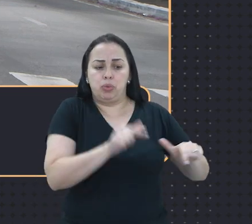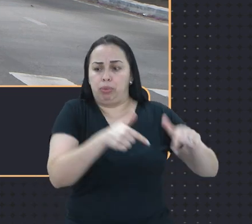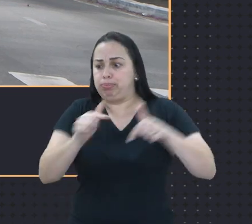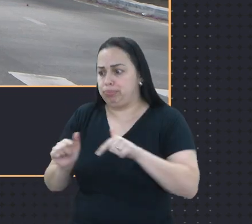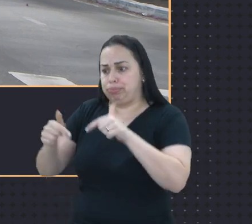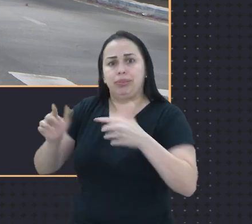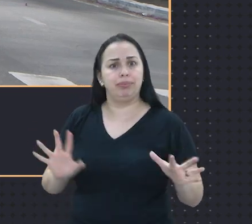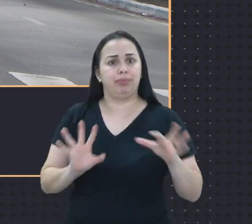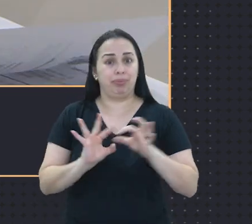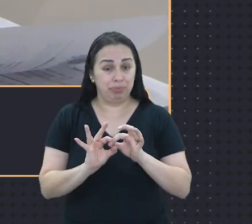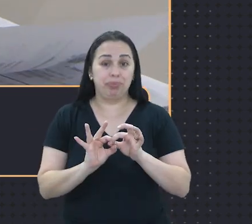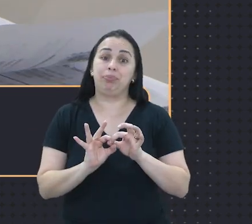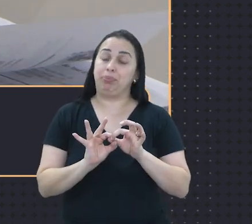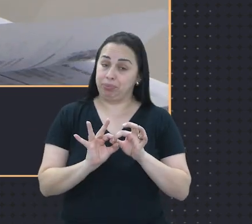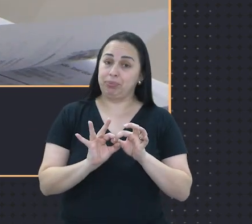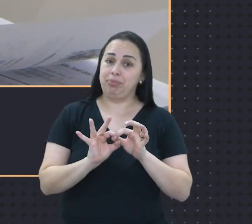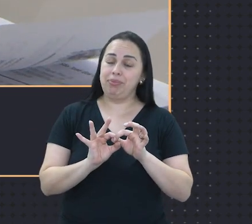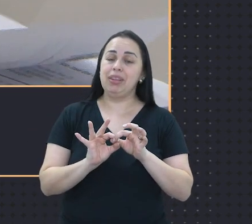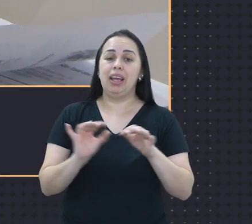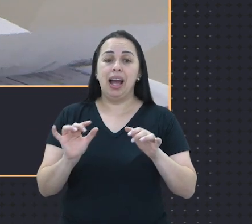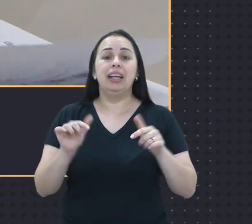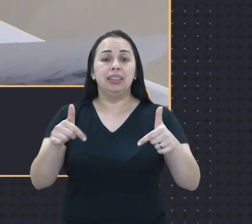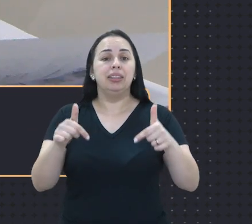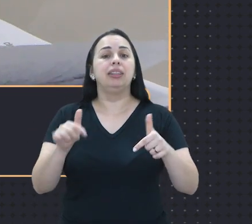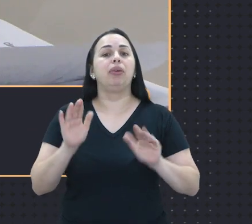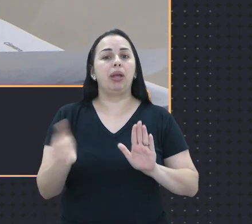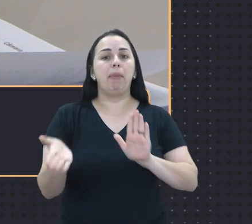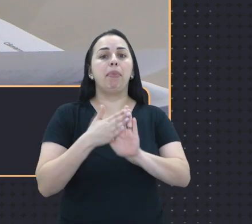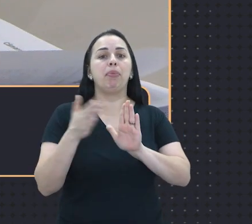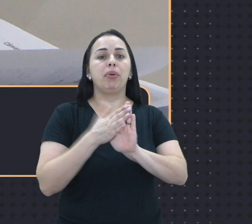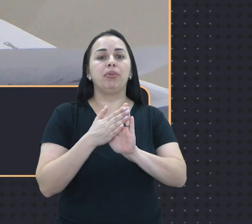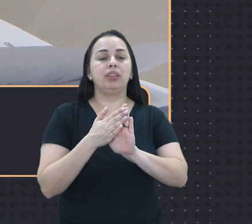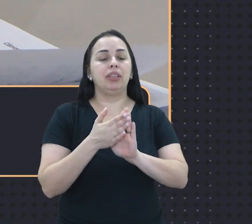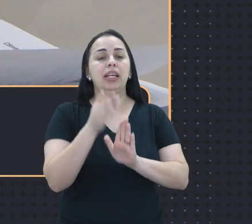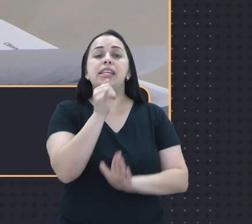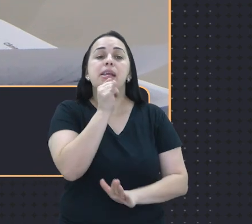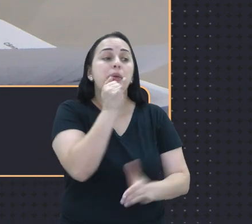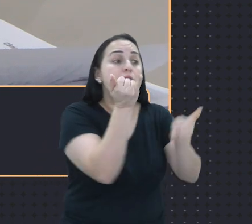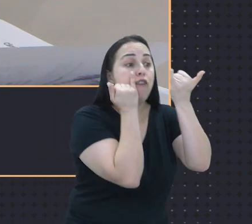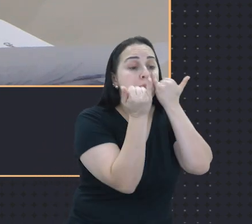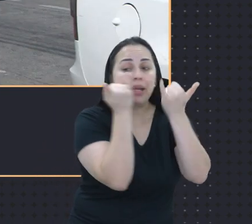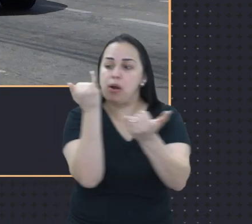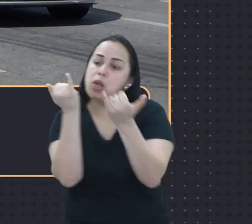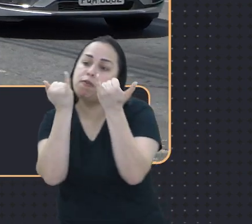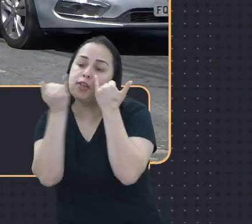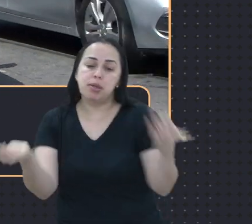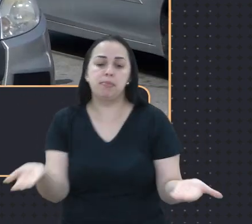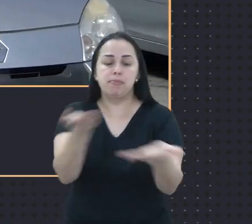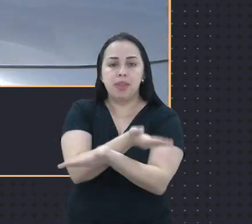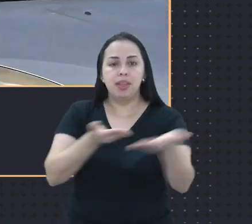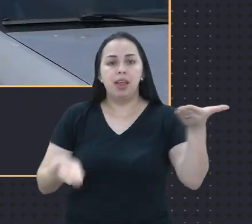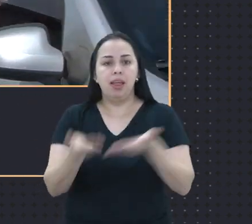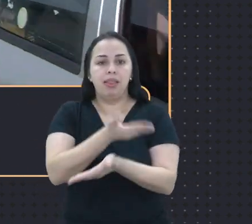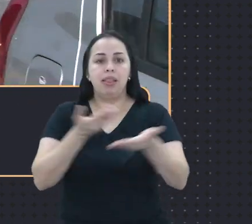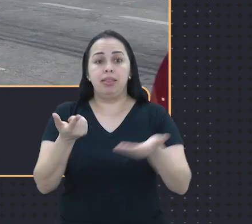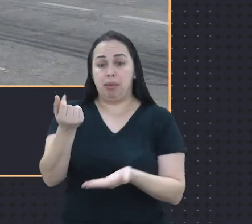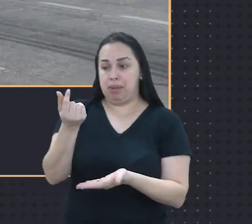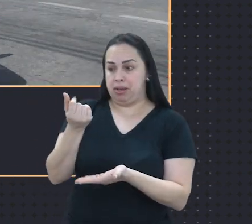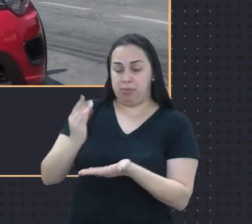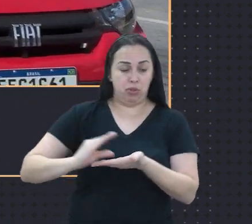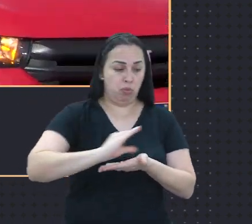dos municípios. Como parte das ações, o projeto estipula troca de dados e informações, além da utilização recíproca